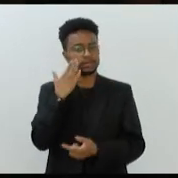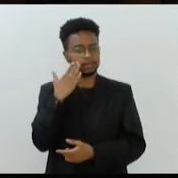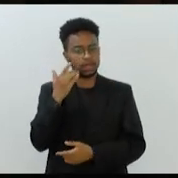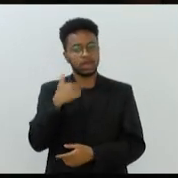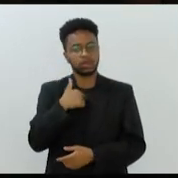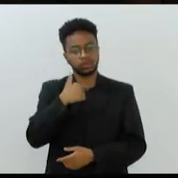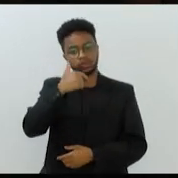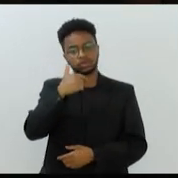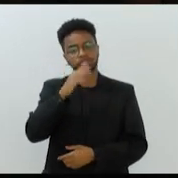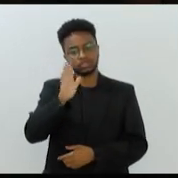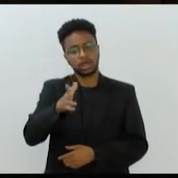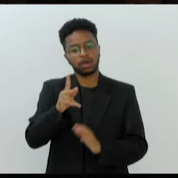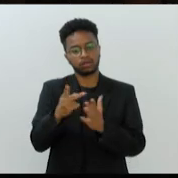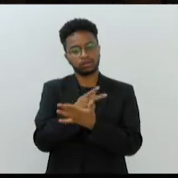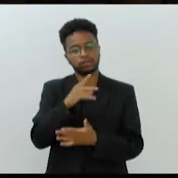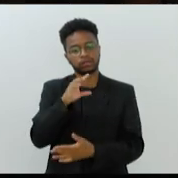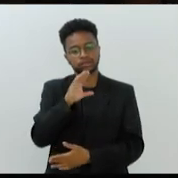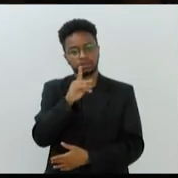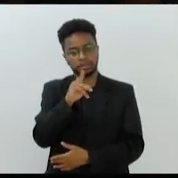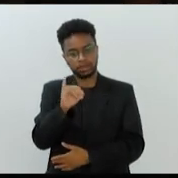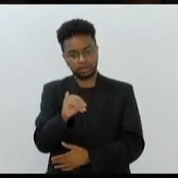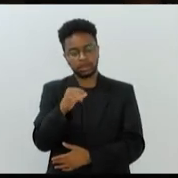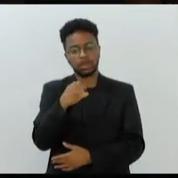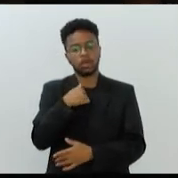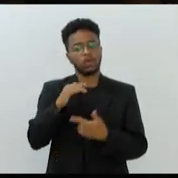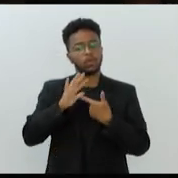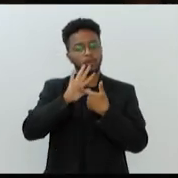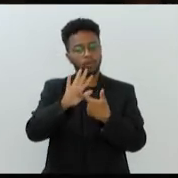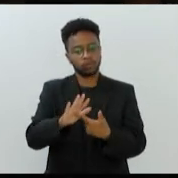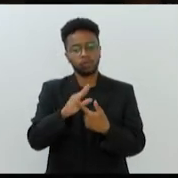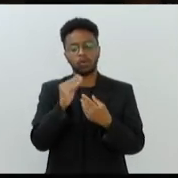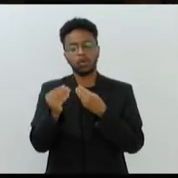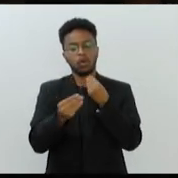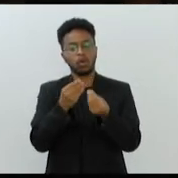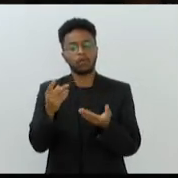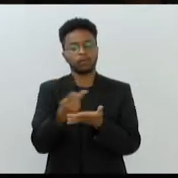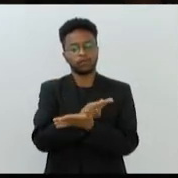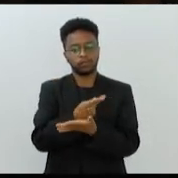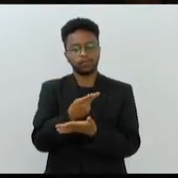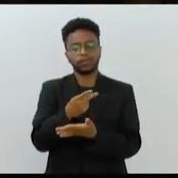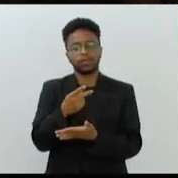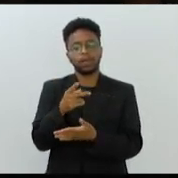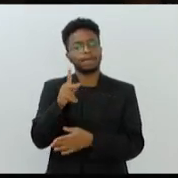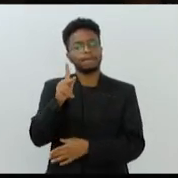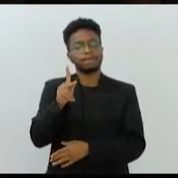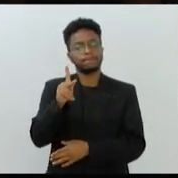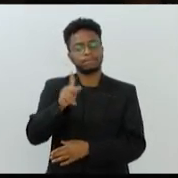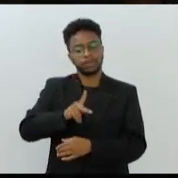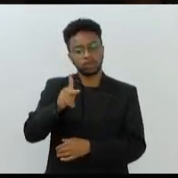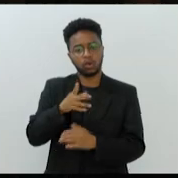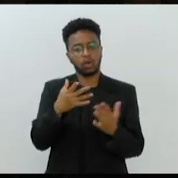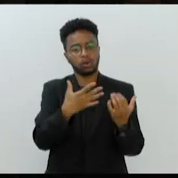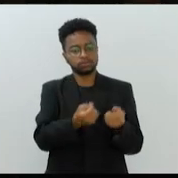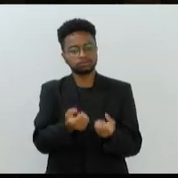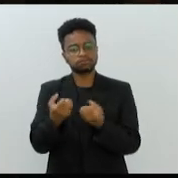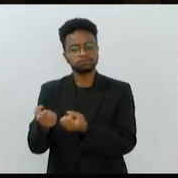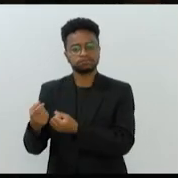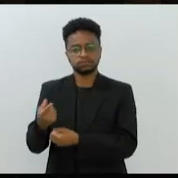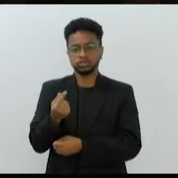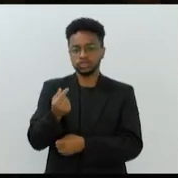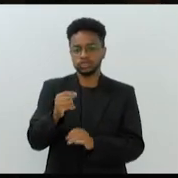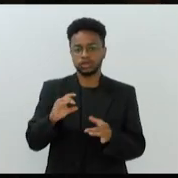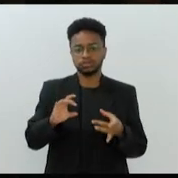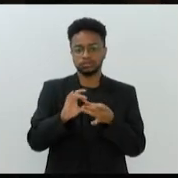CPI nessa casa, mostrei a centralidade dos royalties de petróleo e participação especial destinados ao